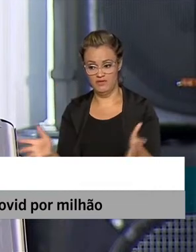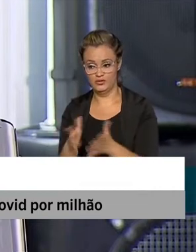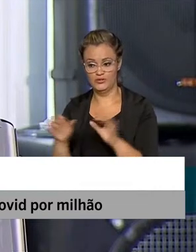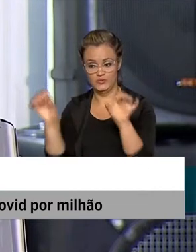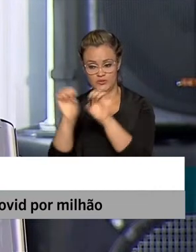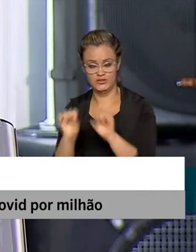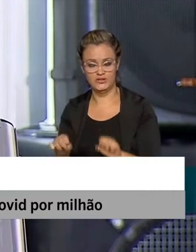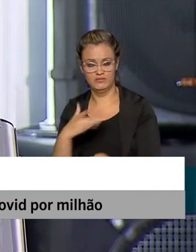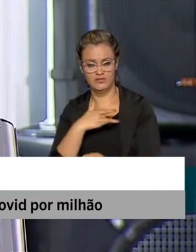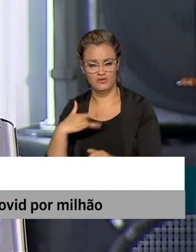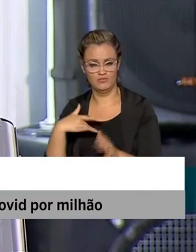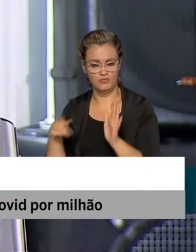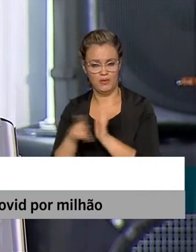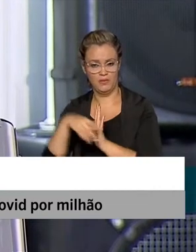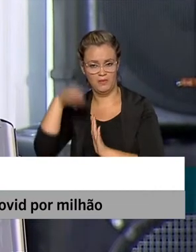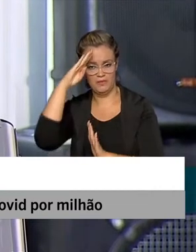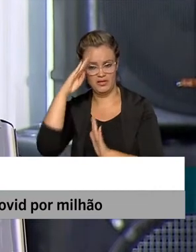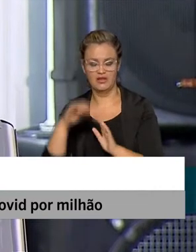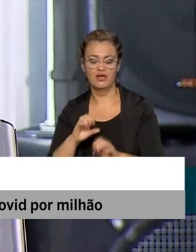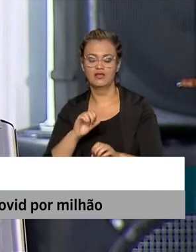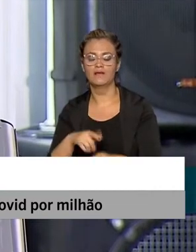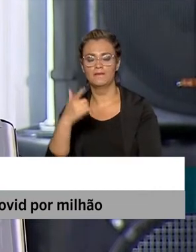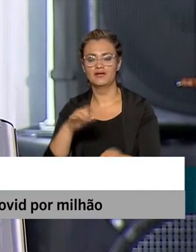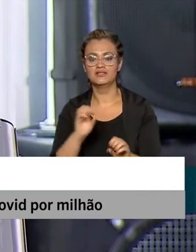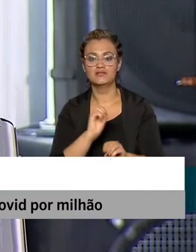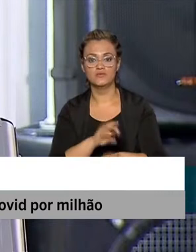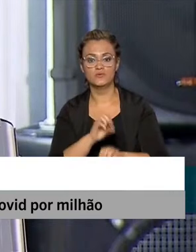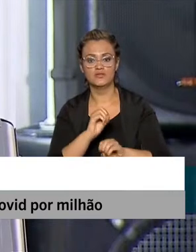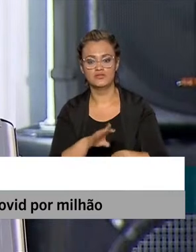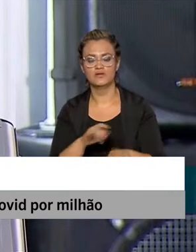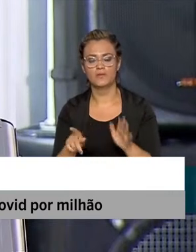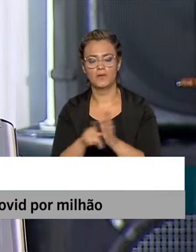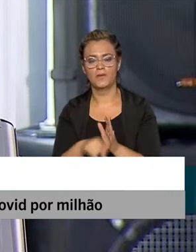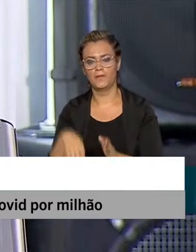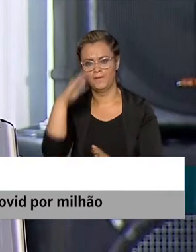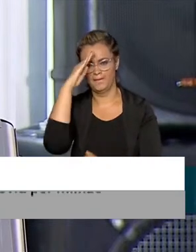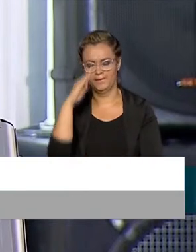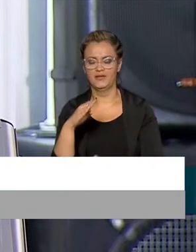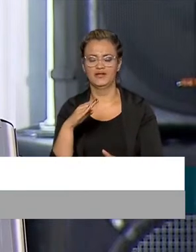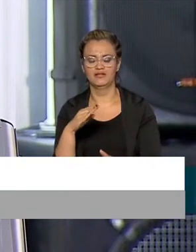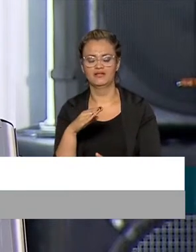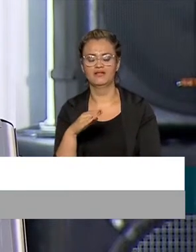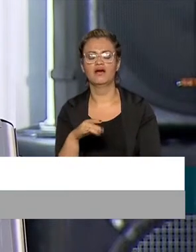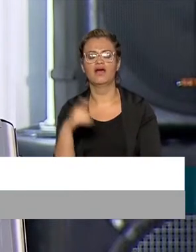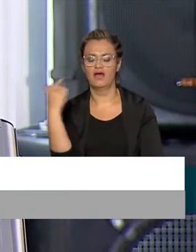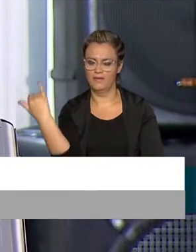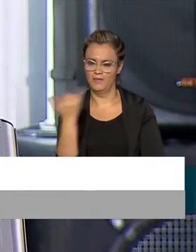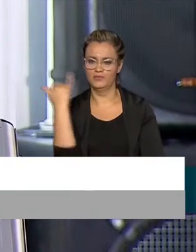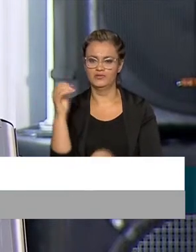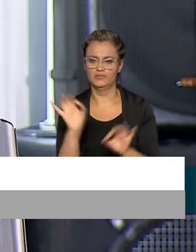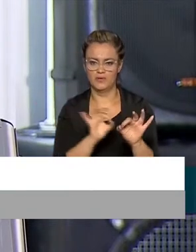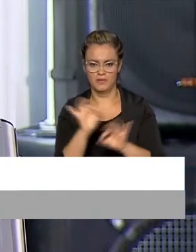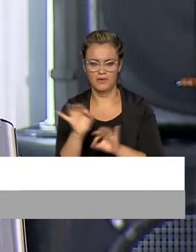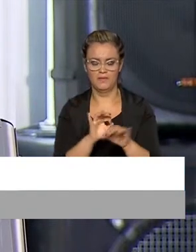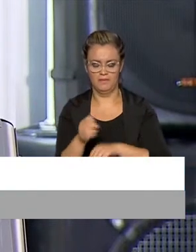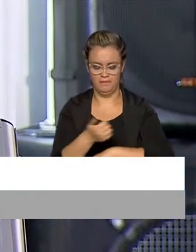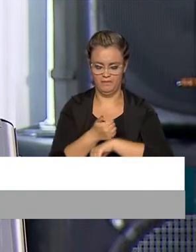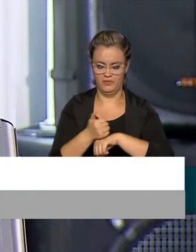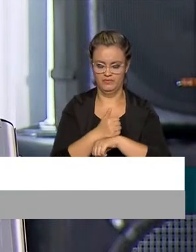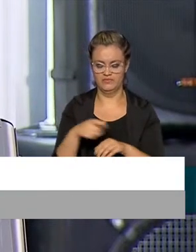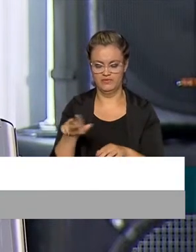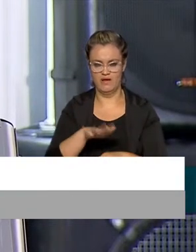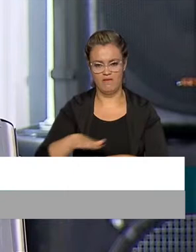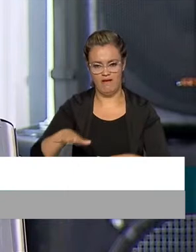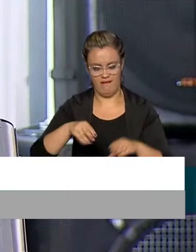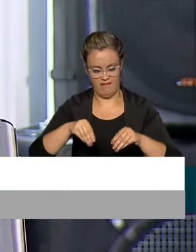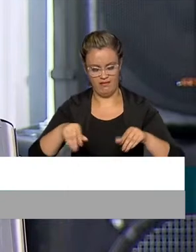Além disso, evidenciou o ensino militar como um instrumento essencial ao preparo profissional da Força Terrestre.